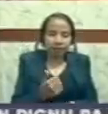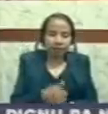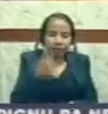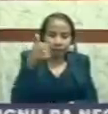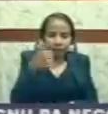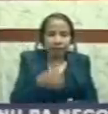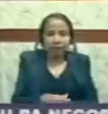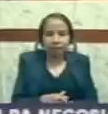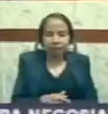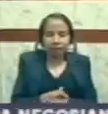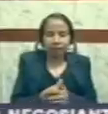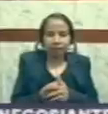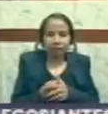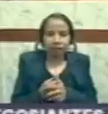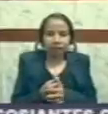aprovado.